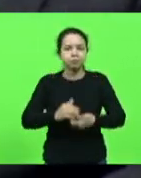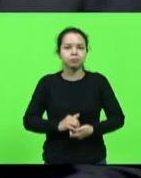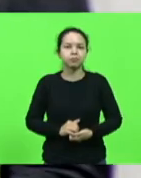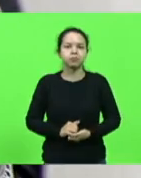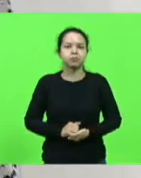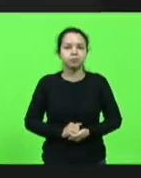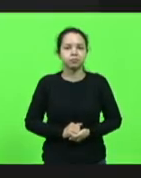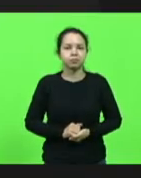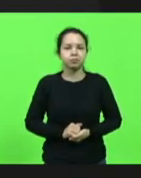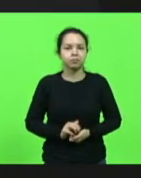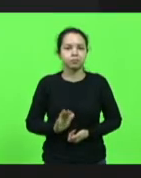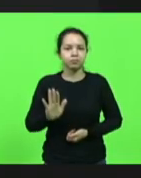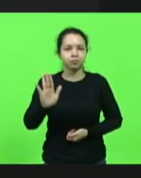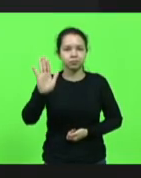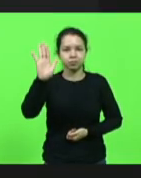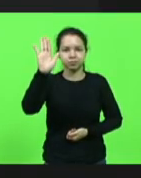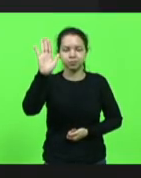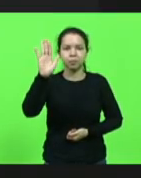Pela ordem, presidente.